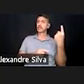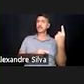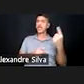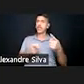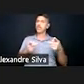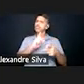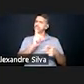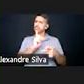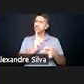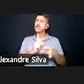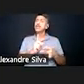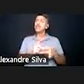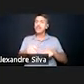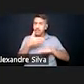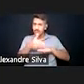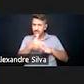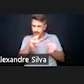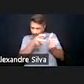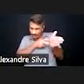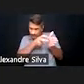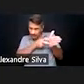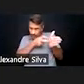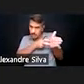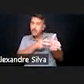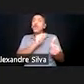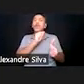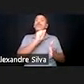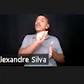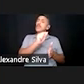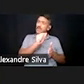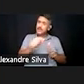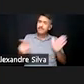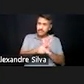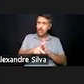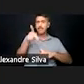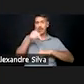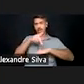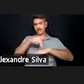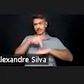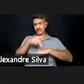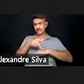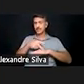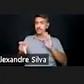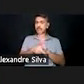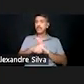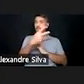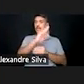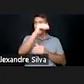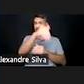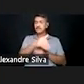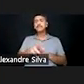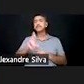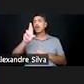Não. Os fósseis são parte das rochas. Eles são parte do constituinte litológico. Uma rocha pode